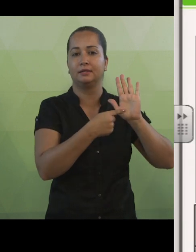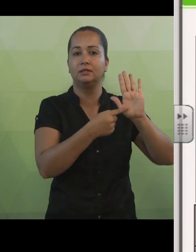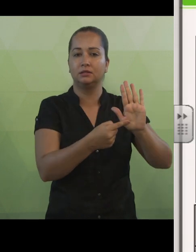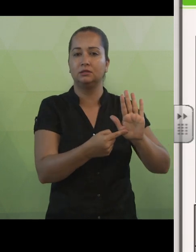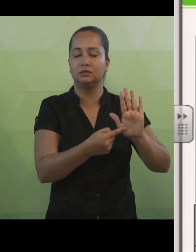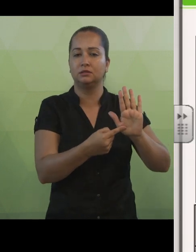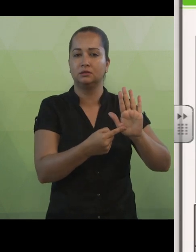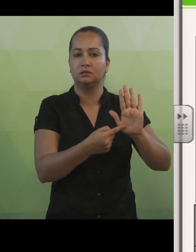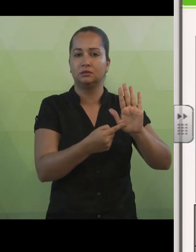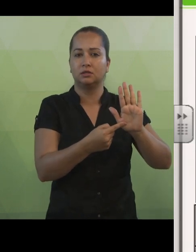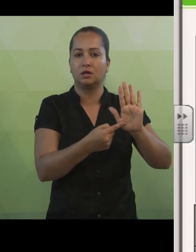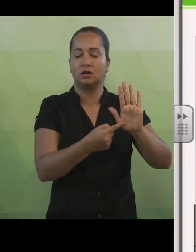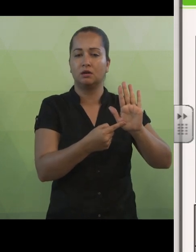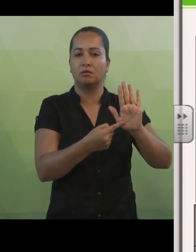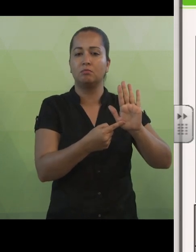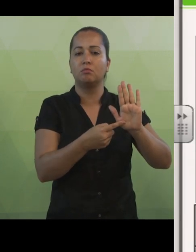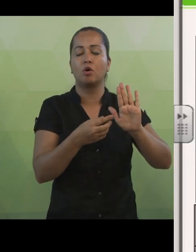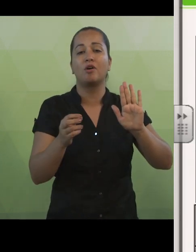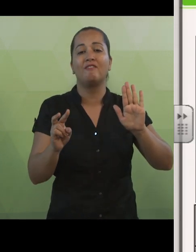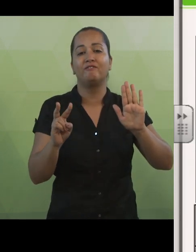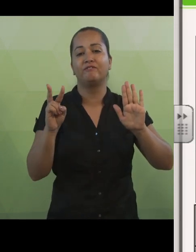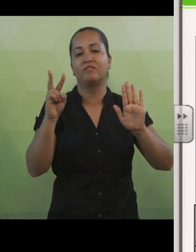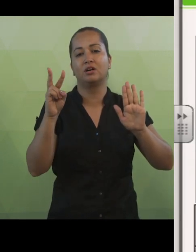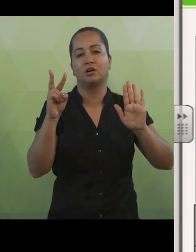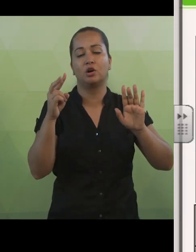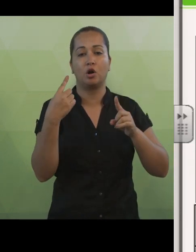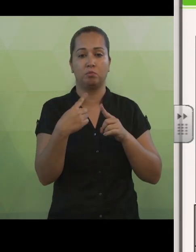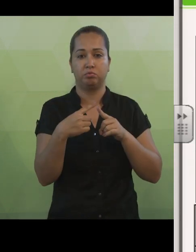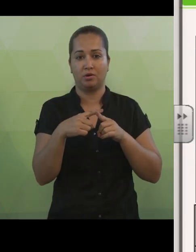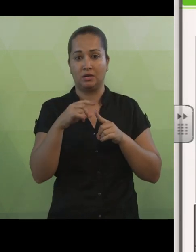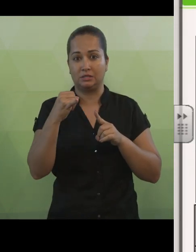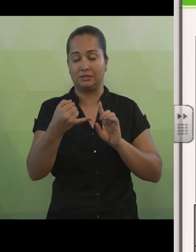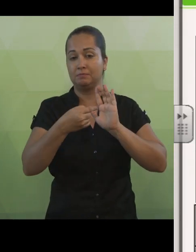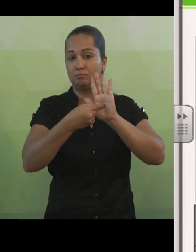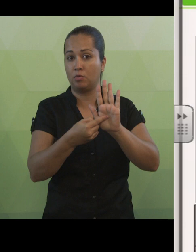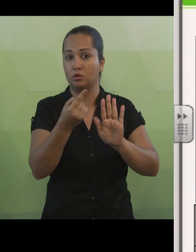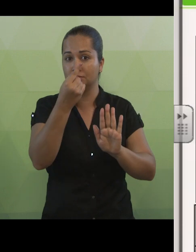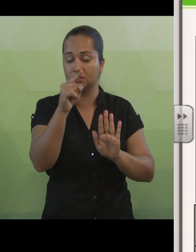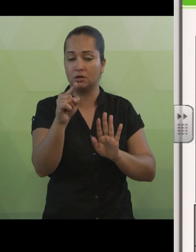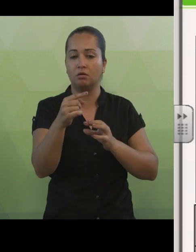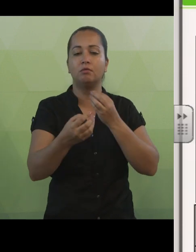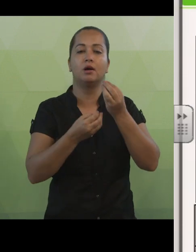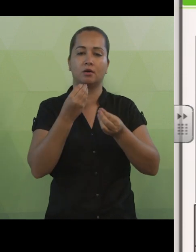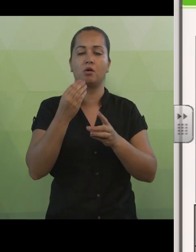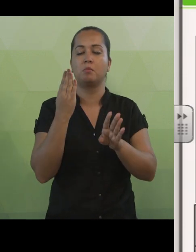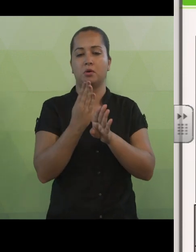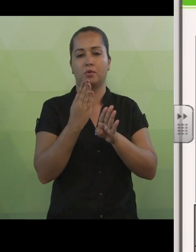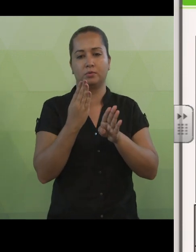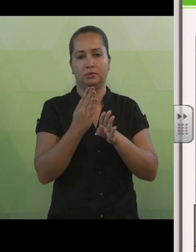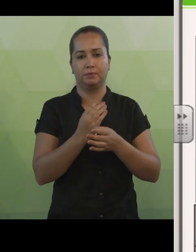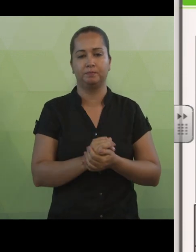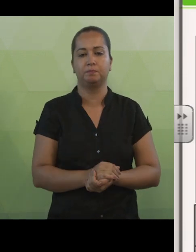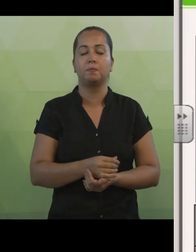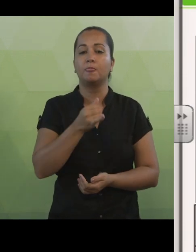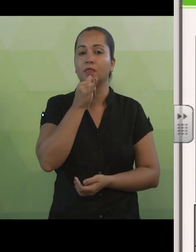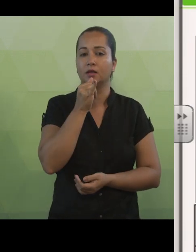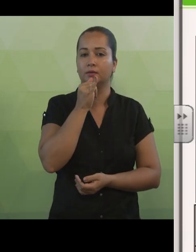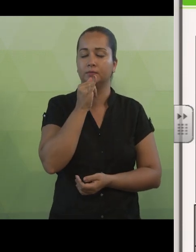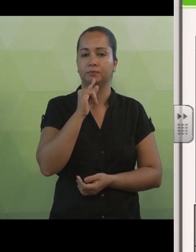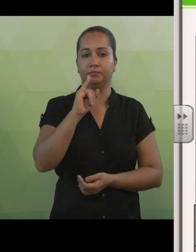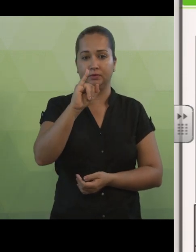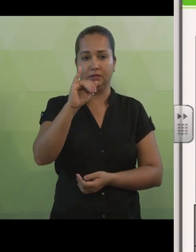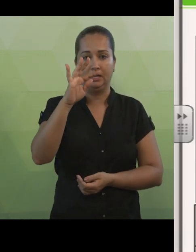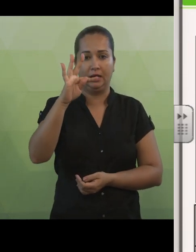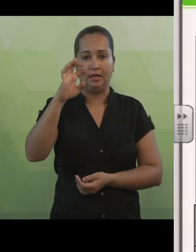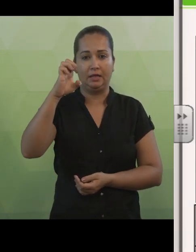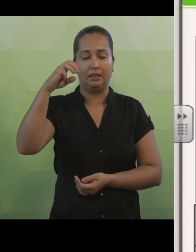quando o mesmo não for especificado de forma explícita no comando insert. Então, exemplo, se a tabela, por exemplo, o item NF, que é um